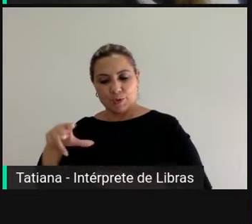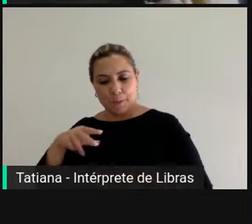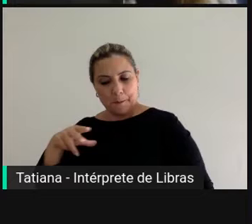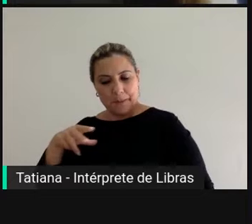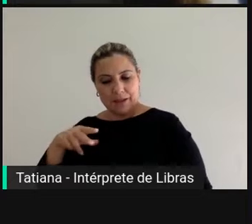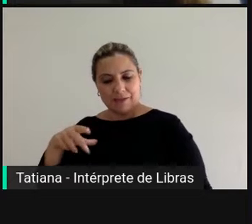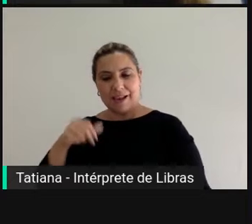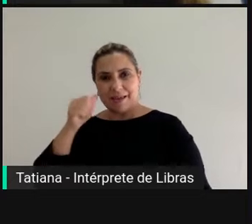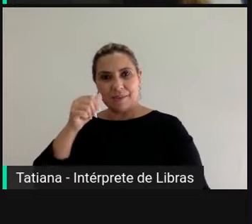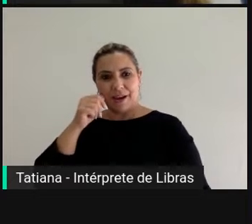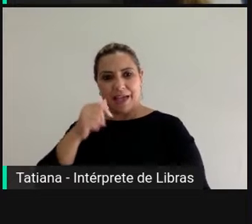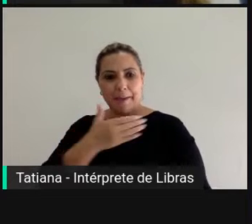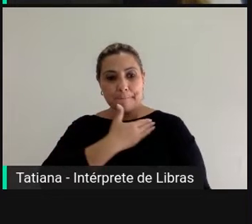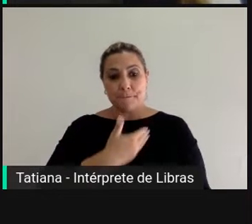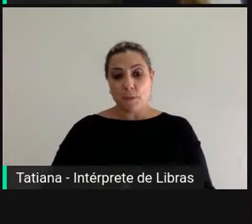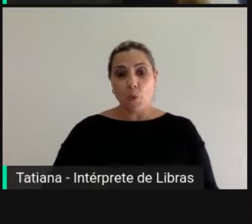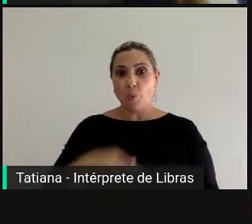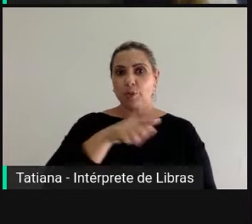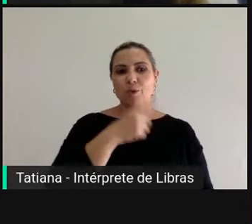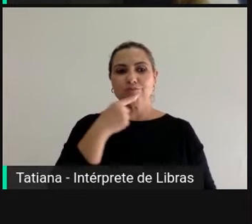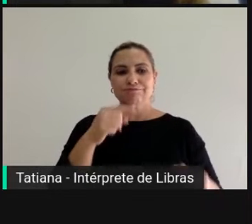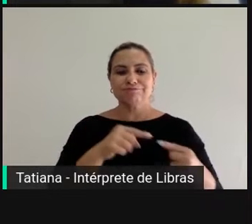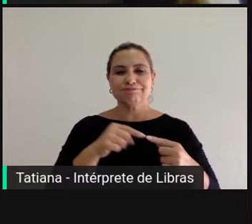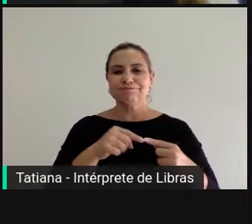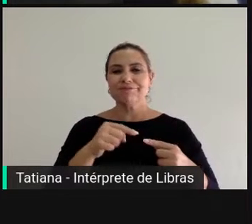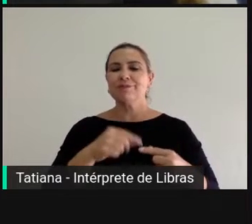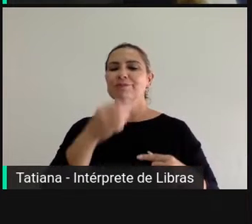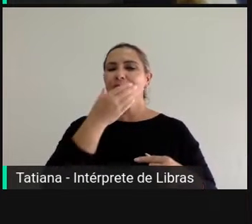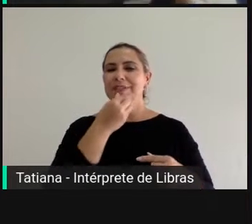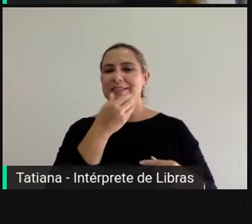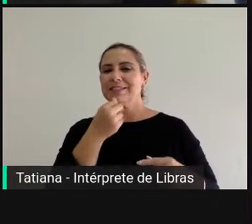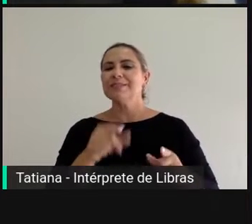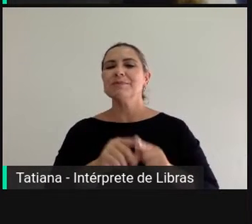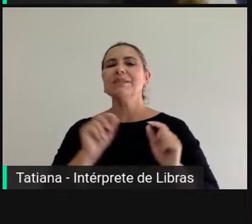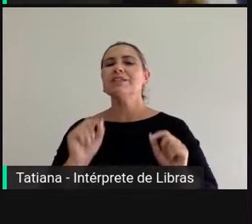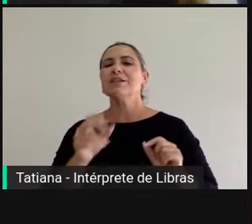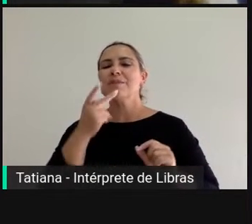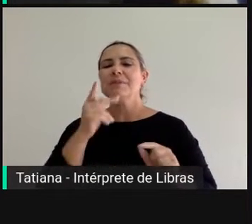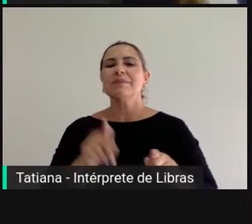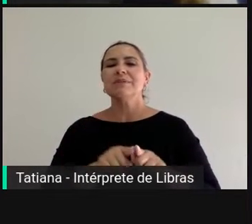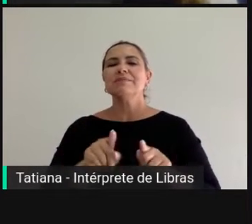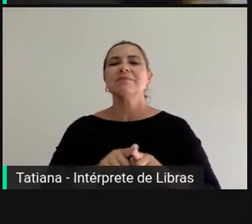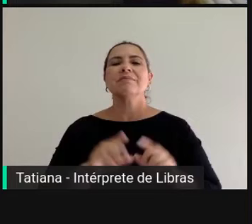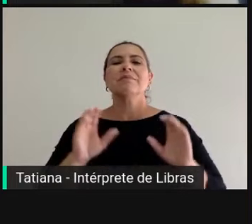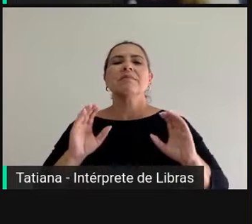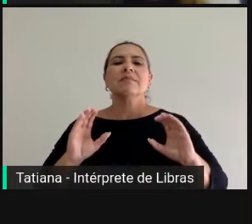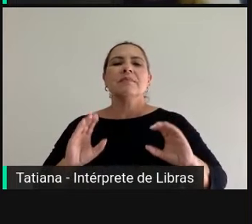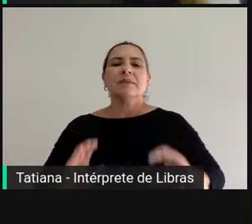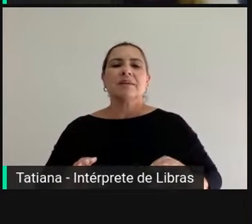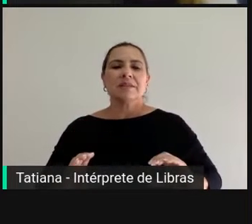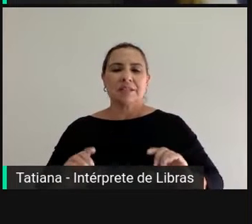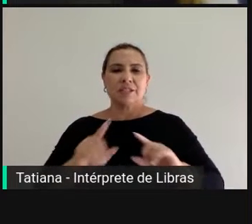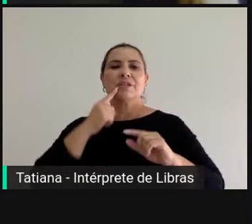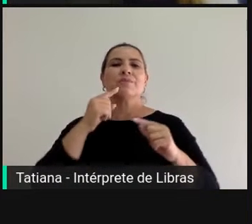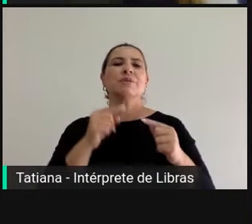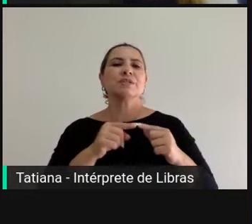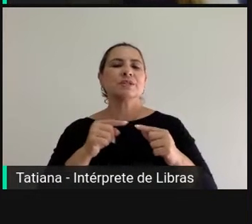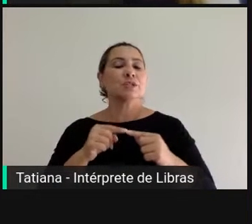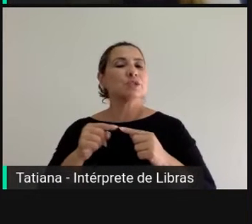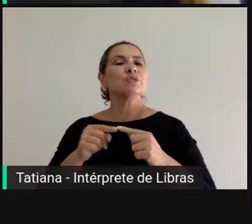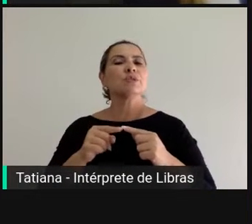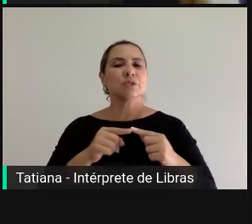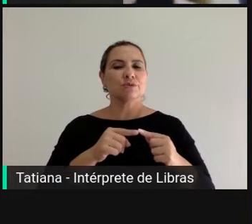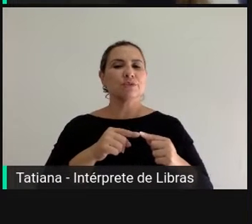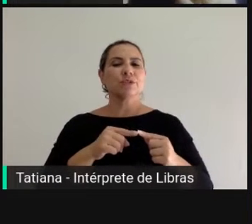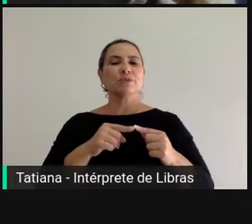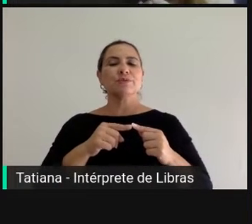essa divisão é da Carol Pateman, e ela diz, nesse momento, que às mulheres foi dada uma cidadania